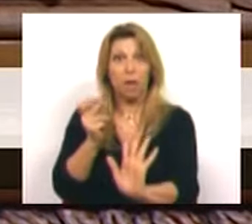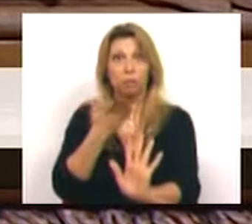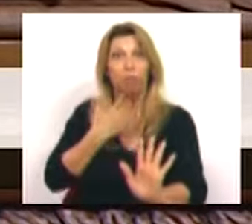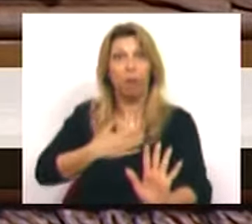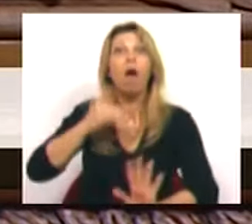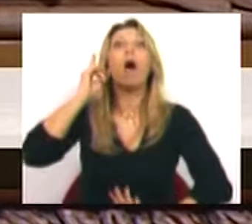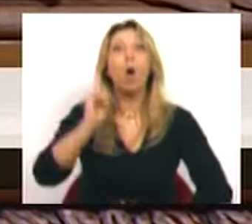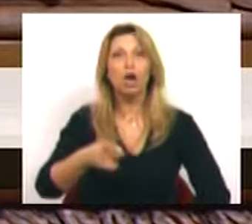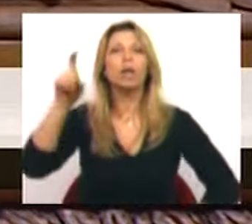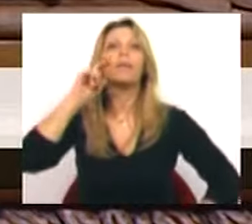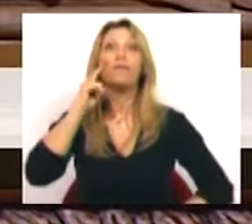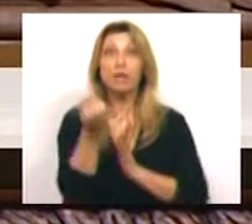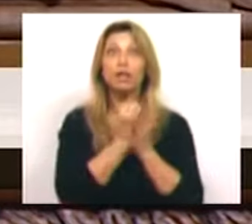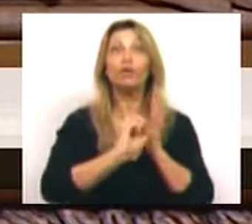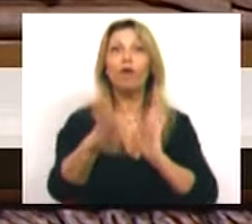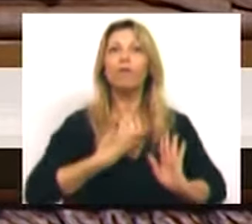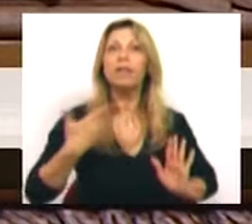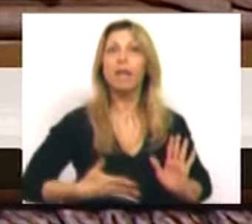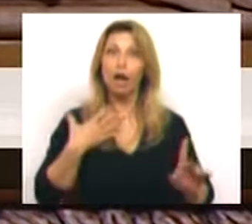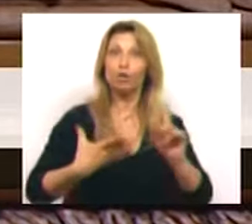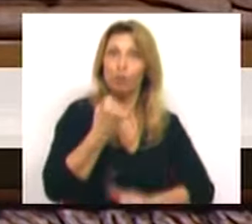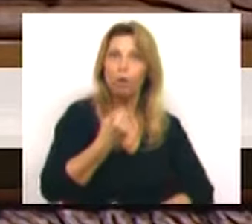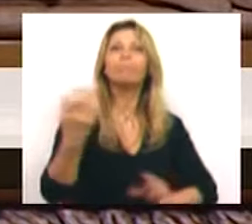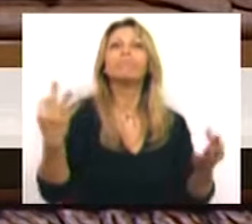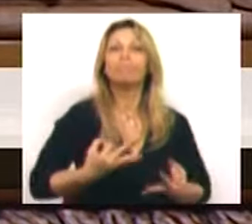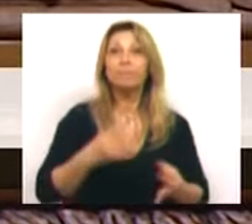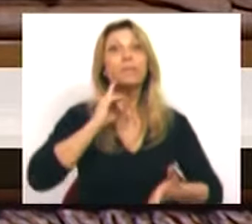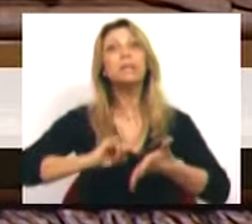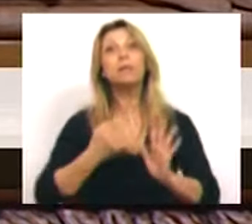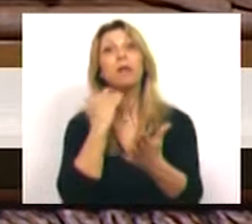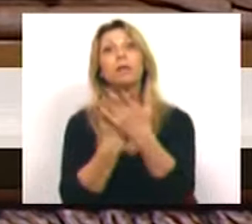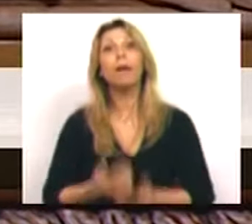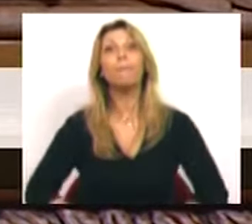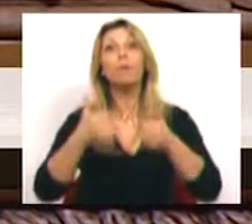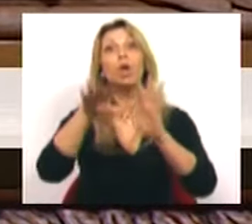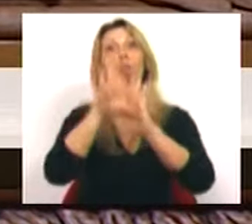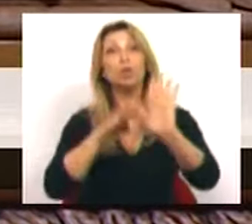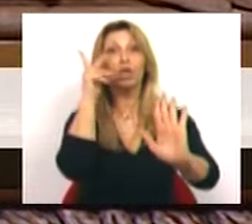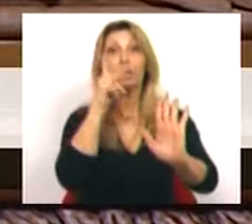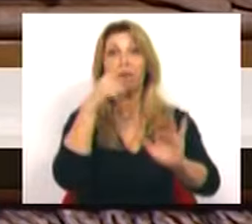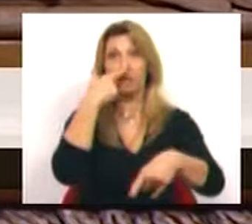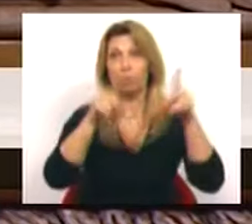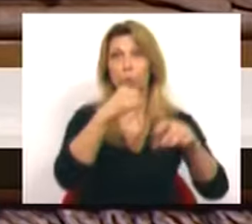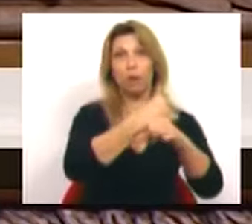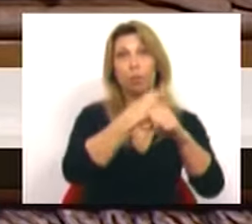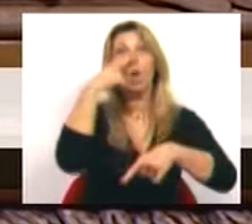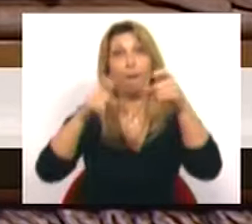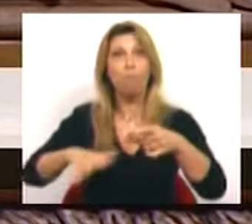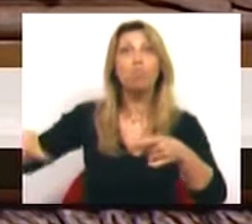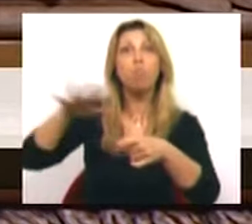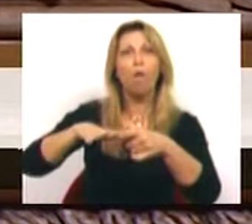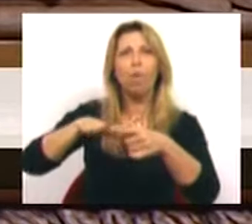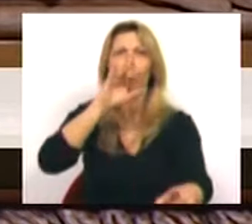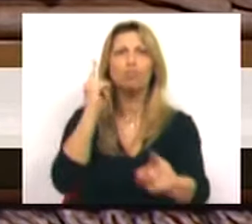defesa, reposição e conquista de direitos, indispensável para a melhoria das condições de vida dos trabalhadores e do povo, constituiu, ao